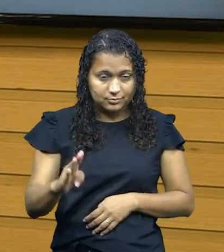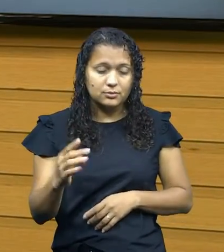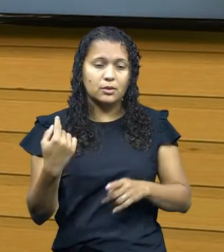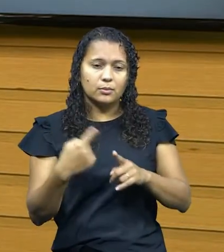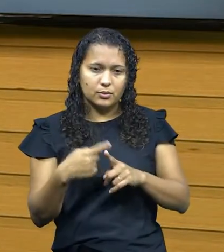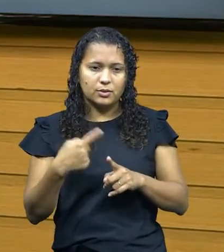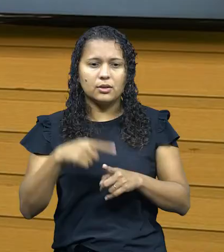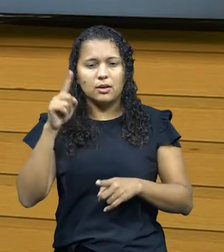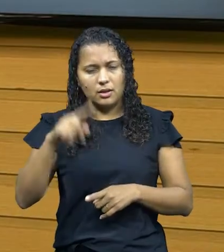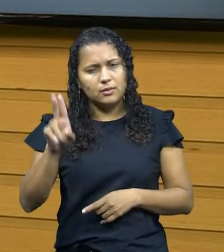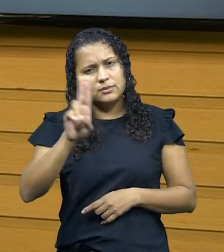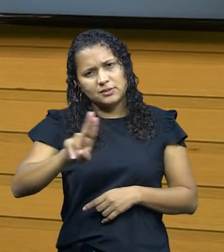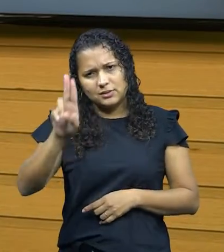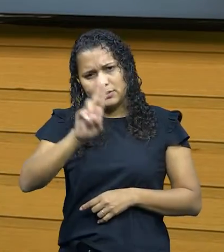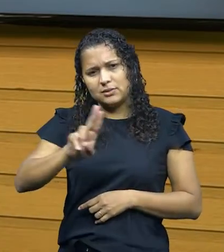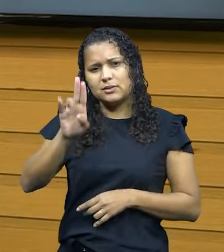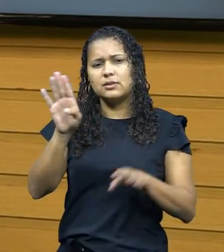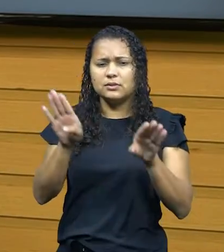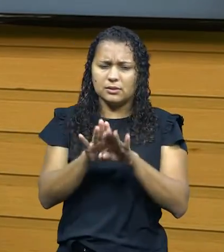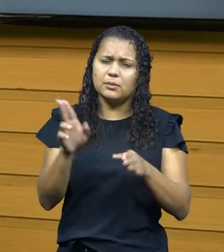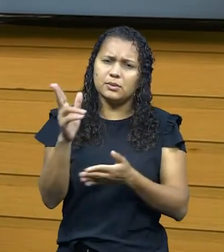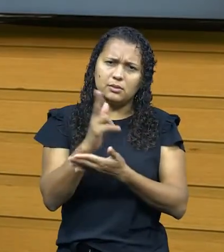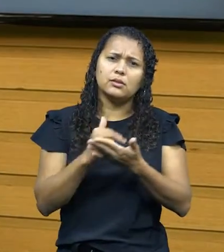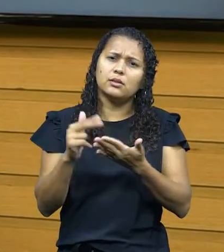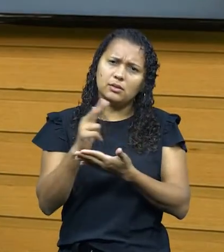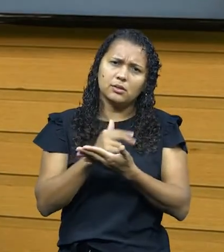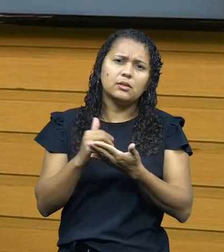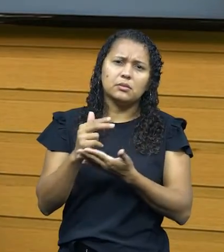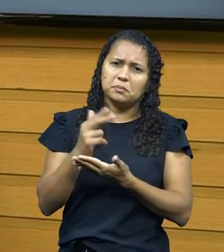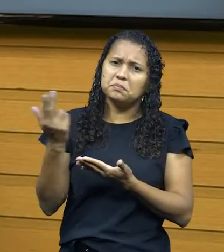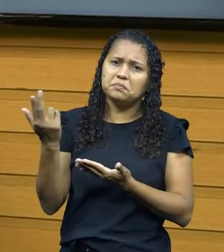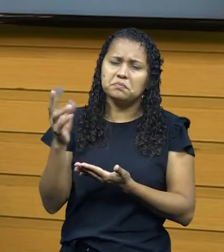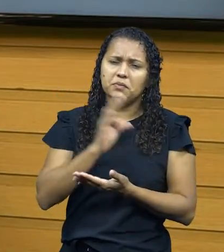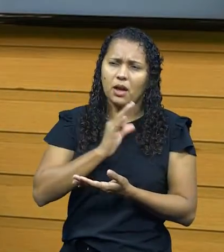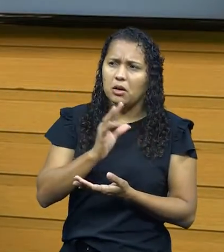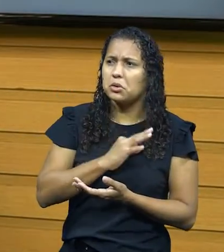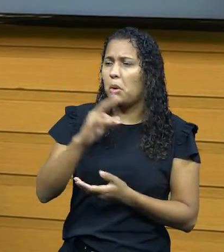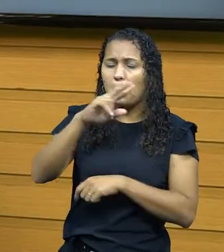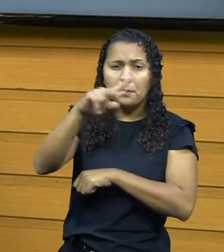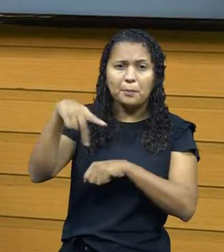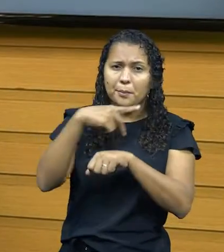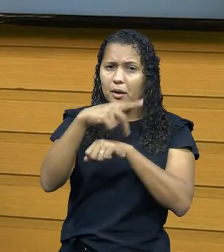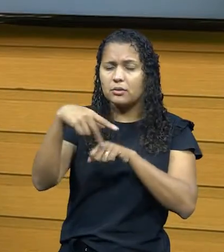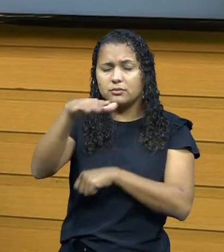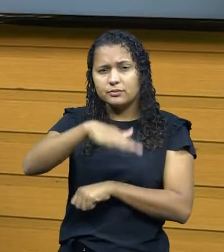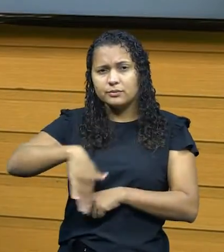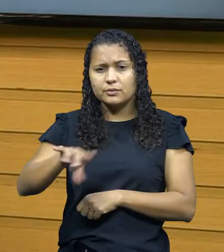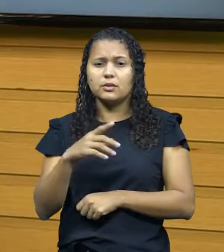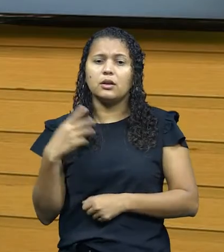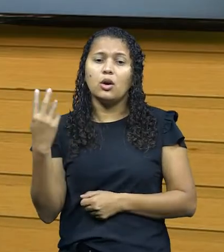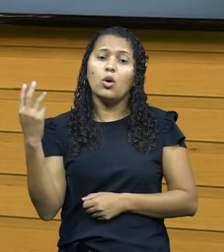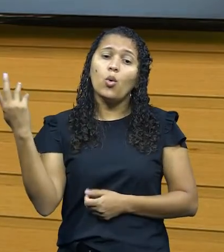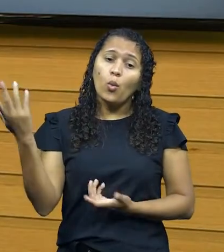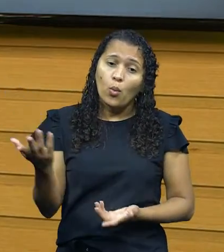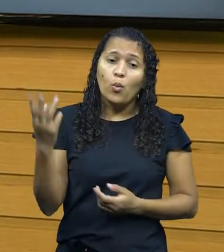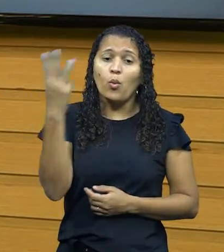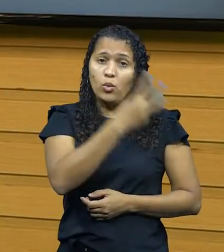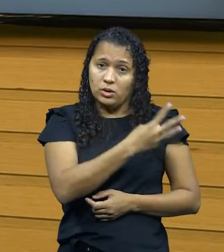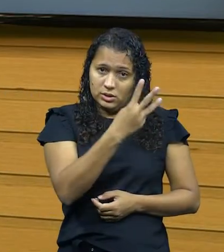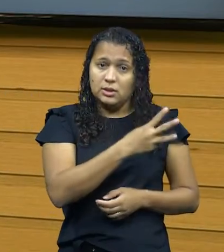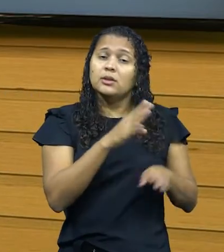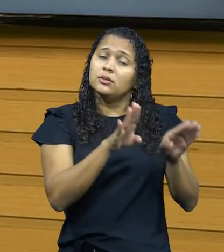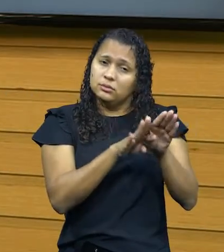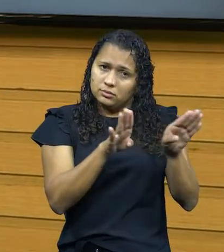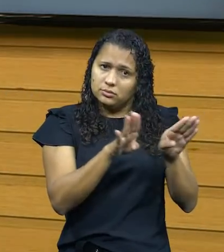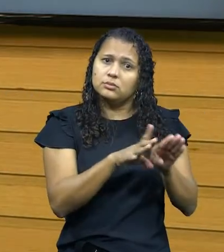e é o diedro mais utilizado em desenho técnico na maioria dos países. O terceiro diedro ele também é